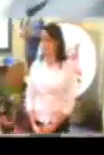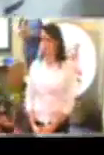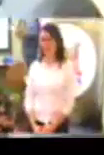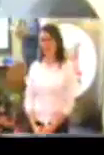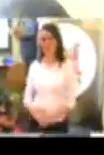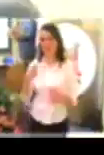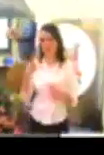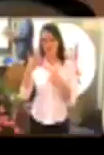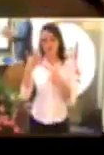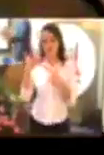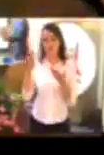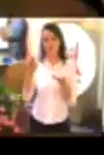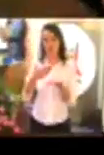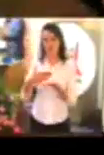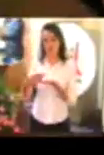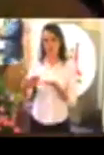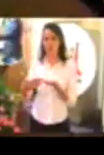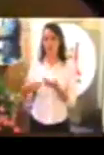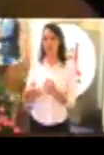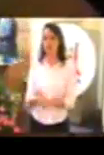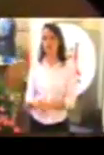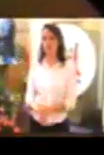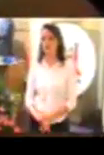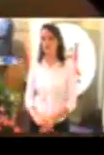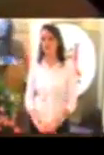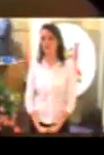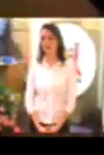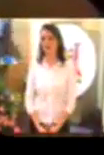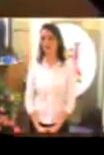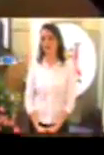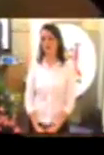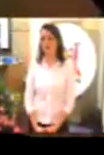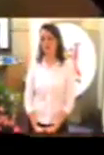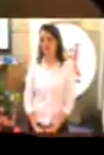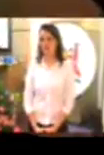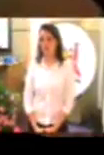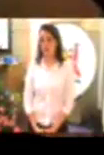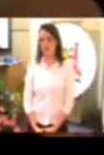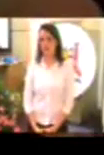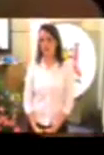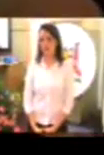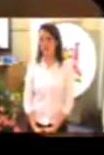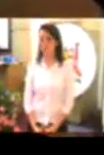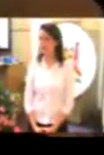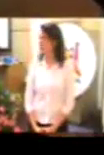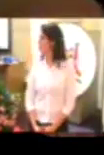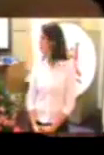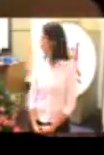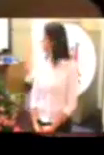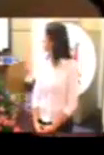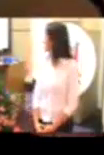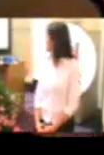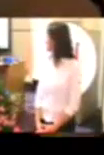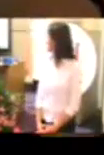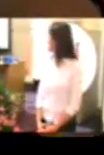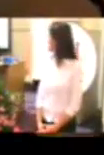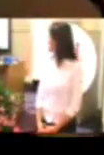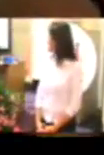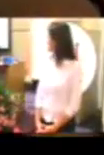professor para que ele faça essa palestra, essa aula inaugural, essa forma. O senhor fica... O senhor pode ficar...